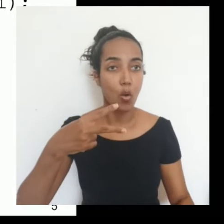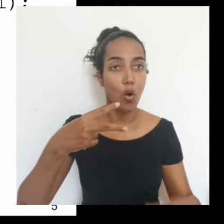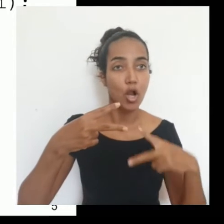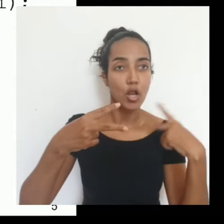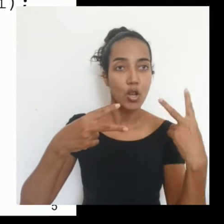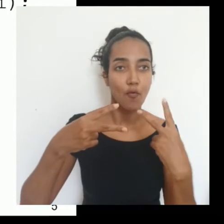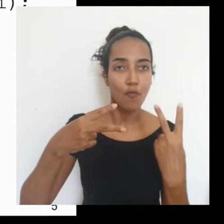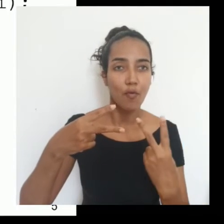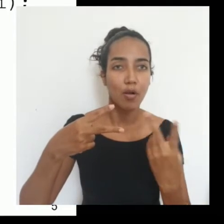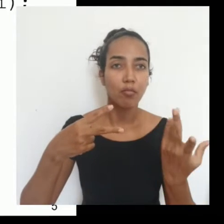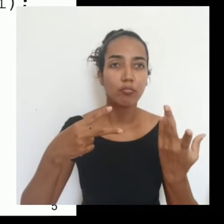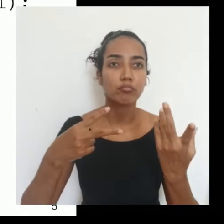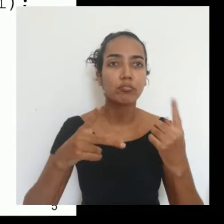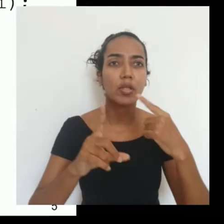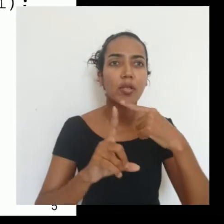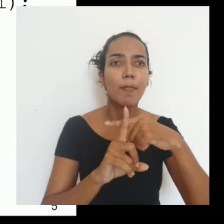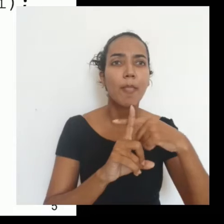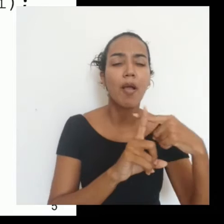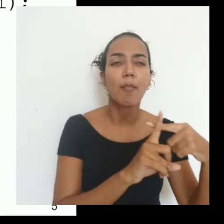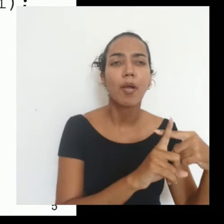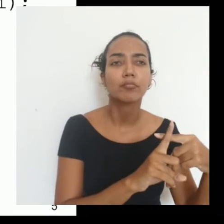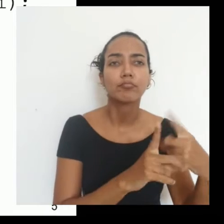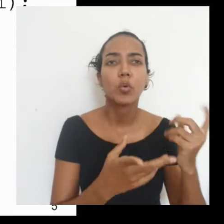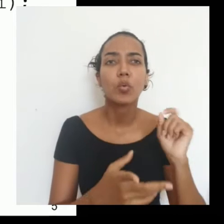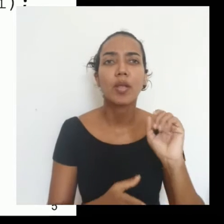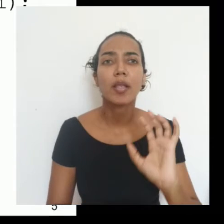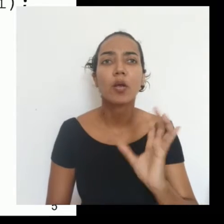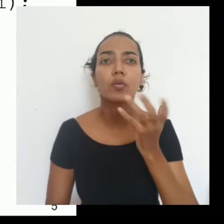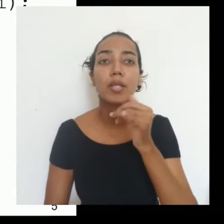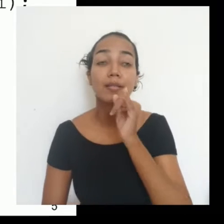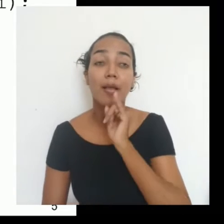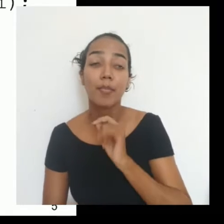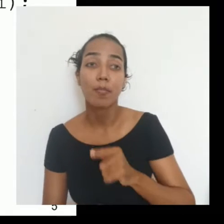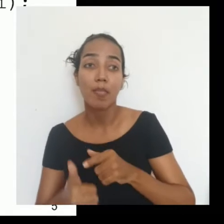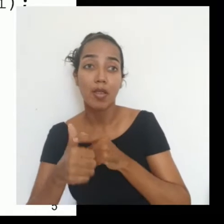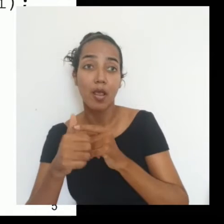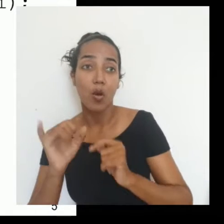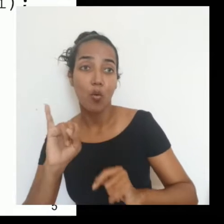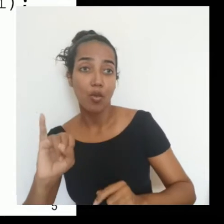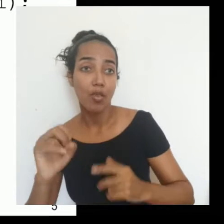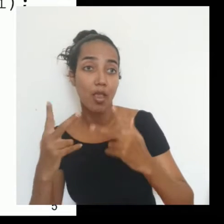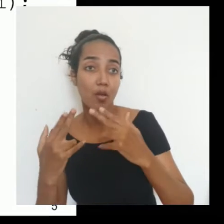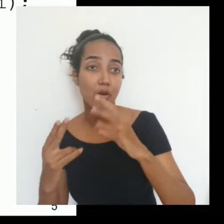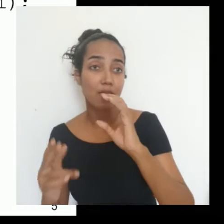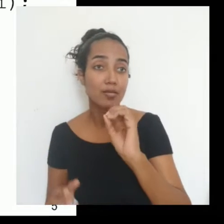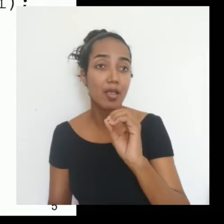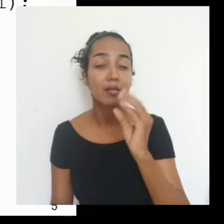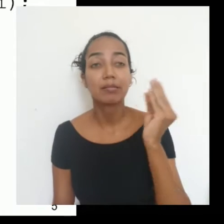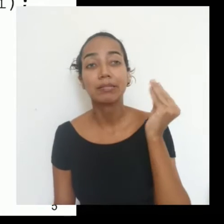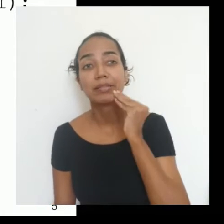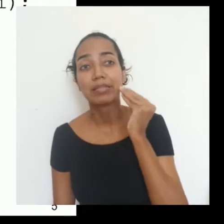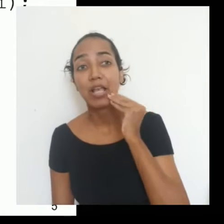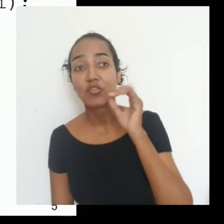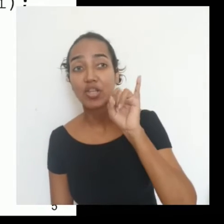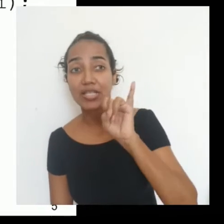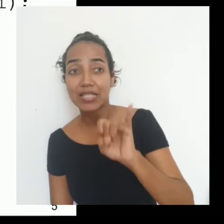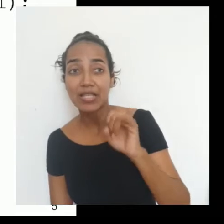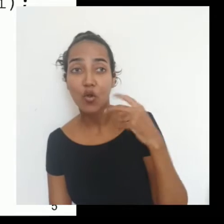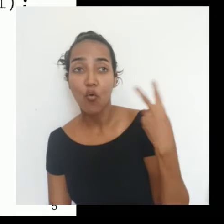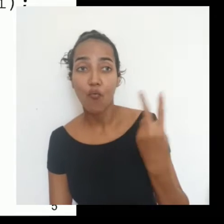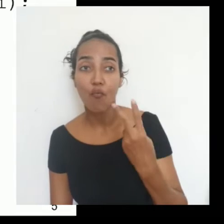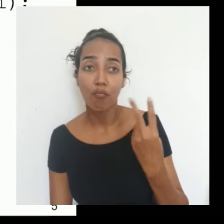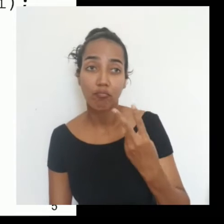mais. O que acontece nesse for? Na primeira execução, o i vai ser 0. Testa se esse valor, se essa condição é